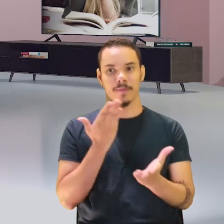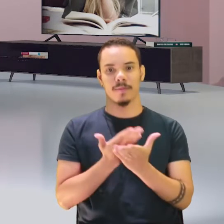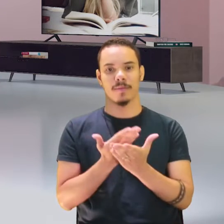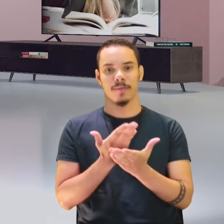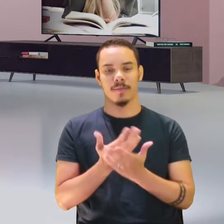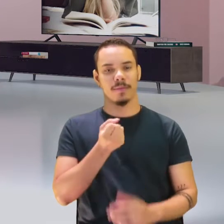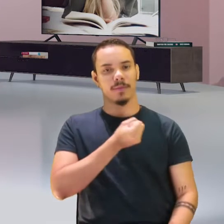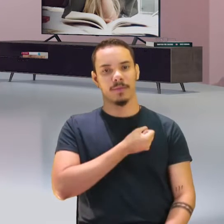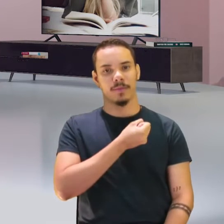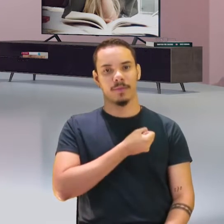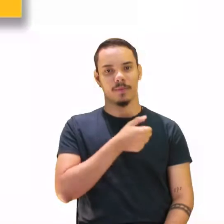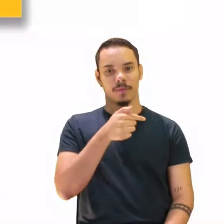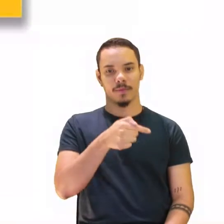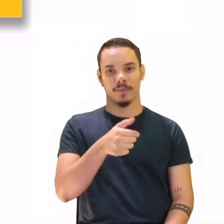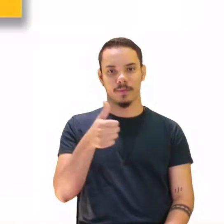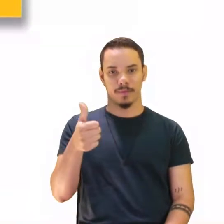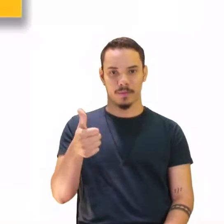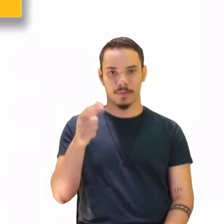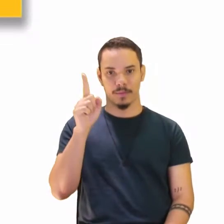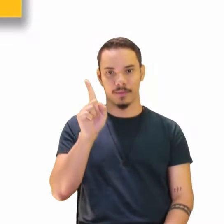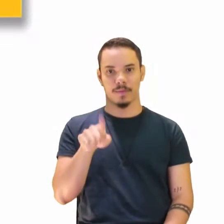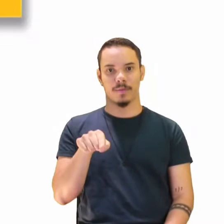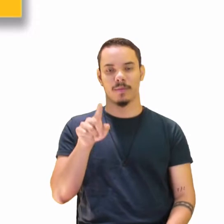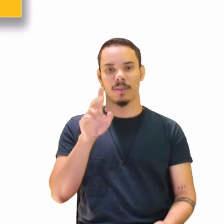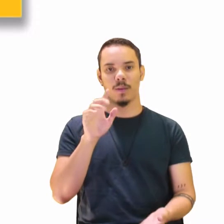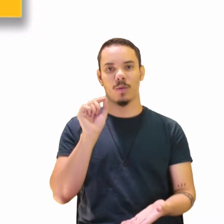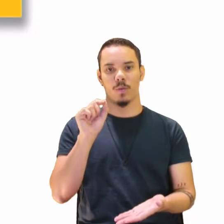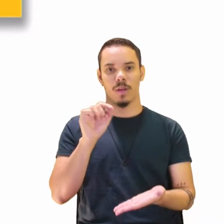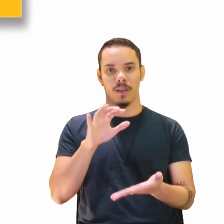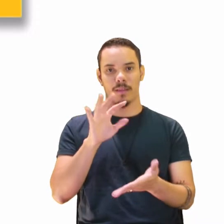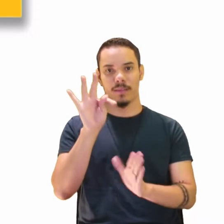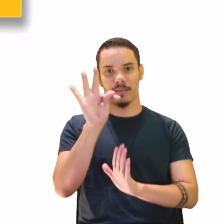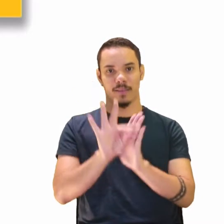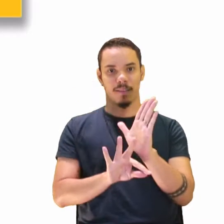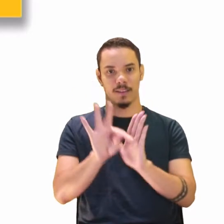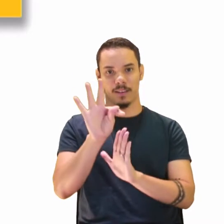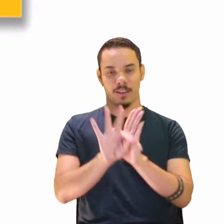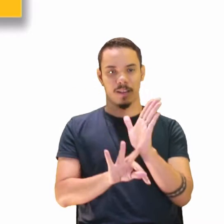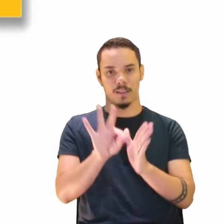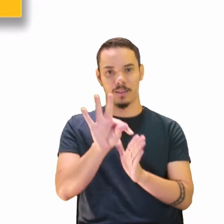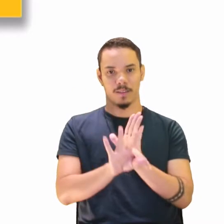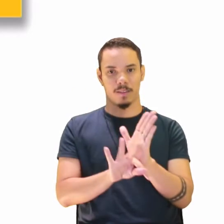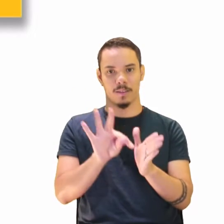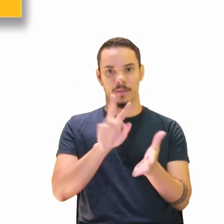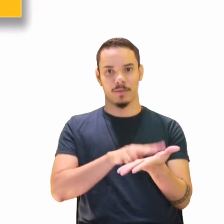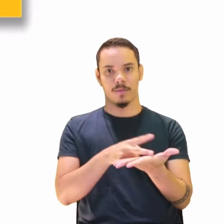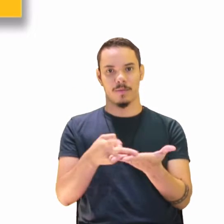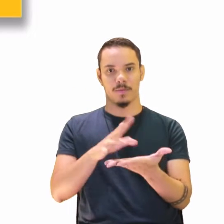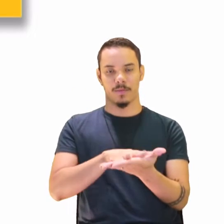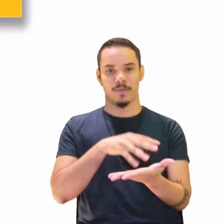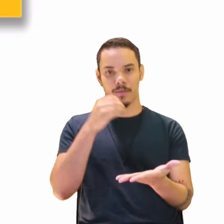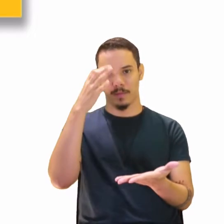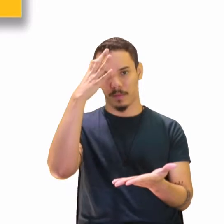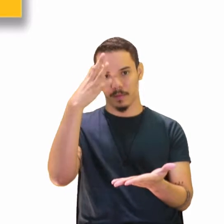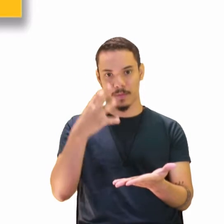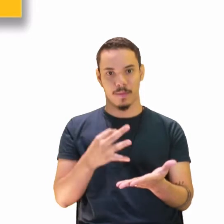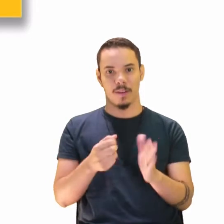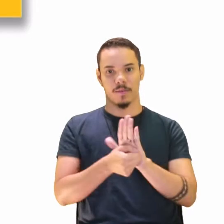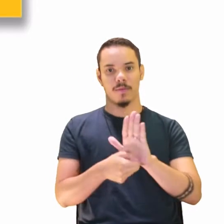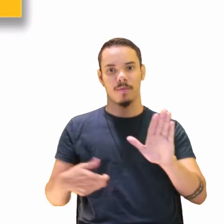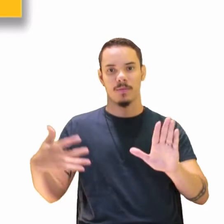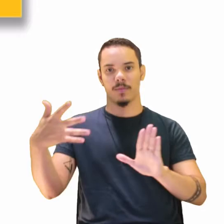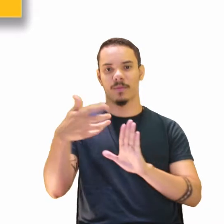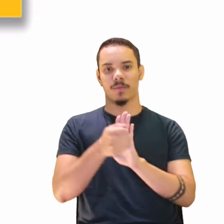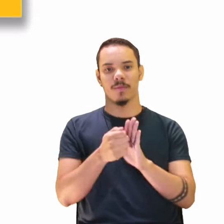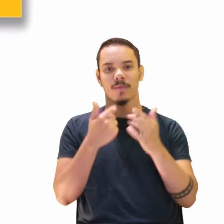aula 71, interpretação de texto, né? Figuras de linguagem ligadas ao